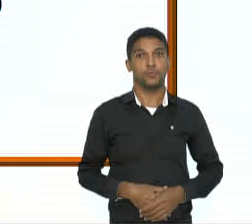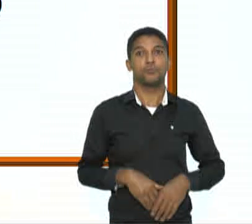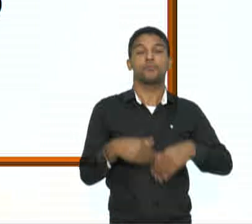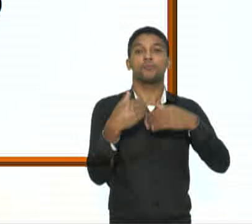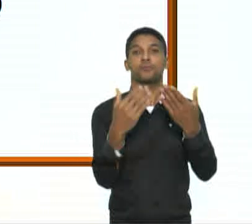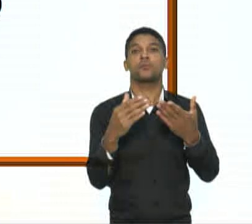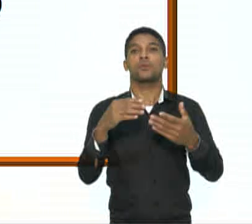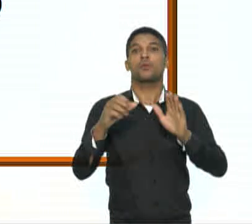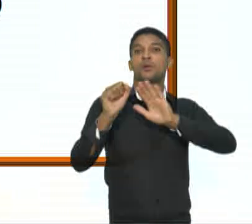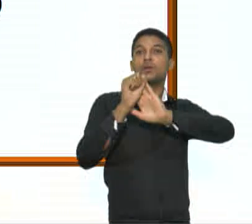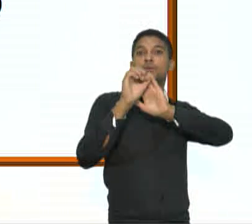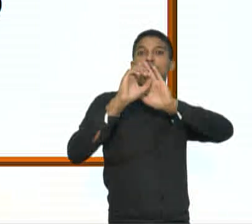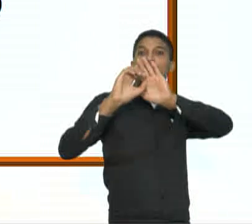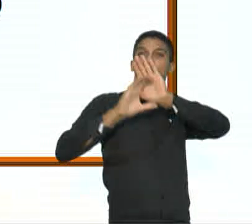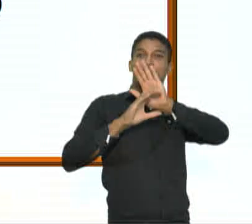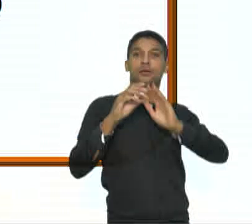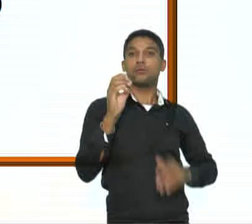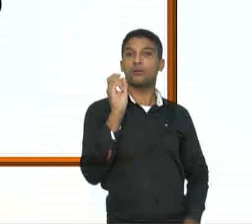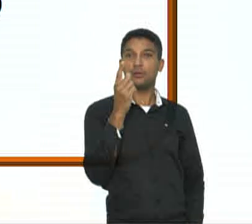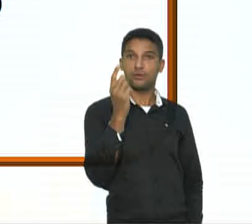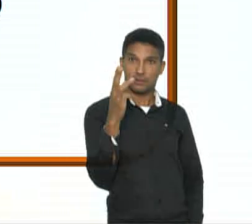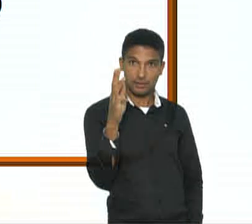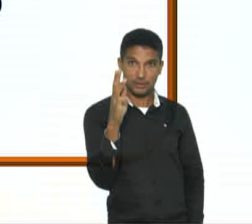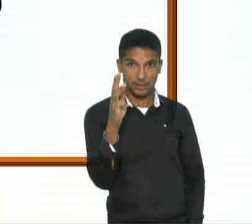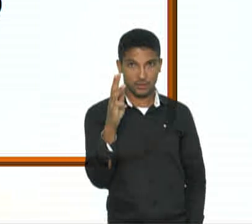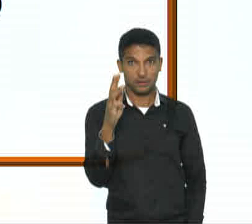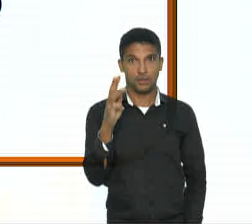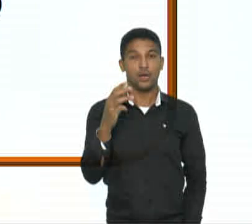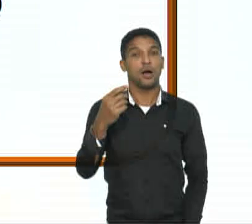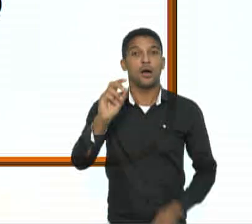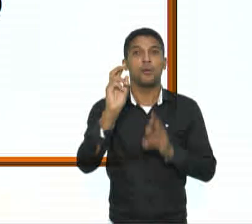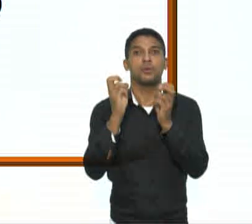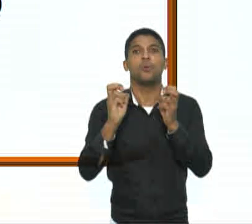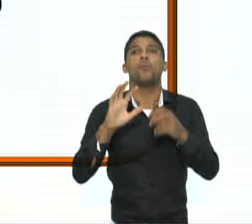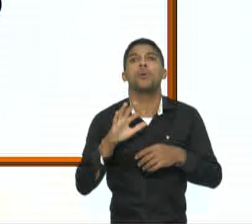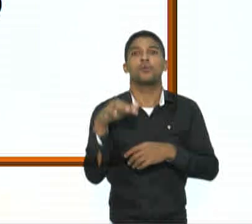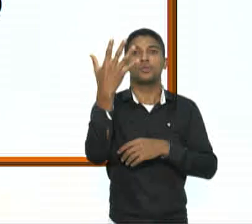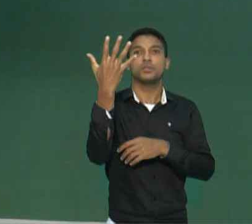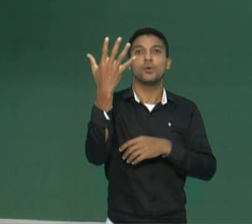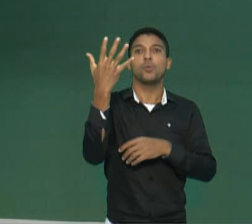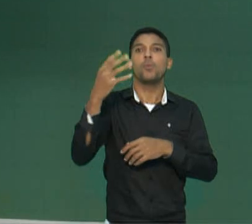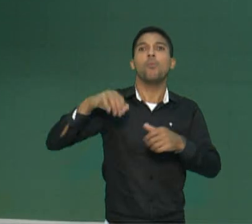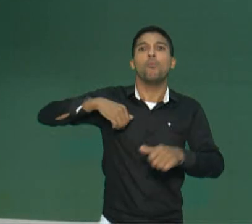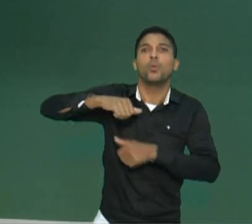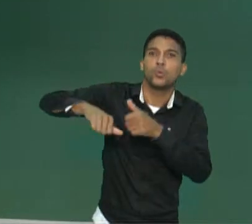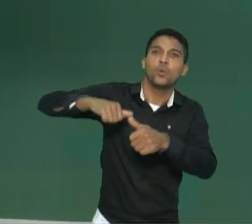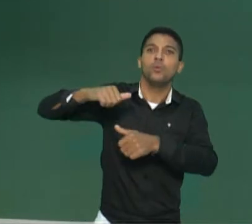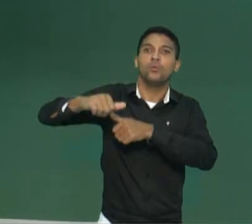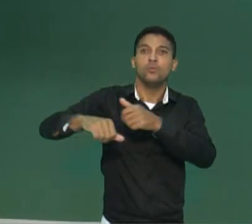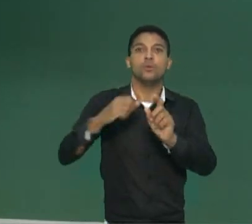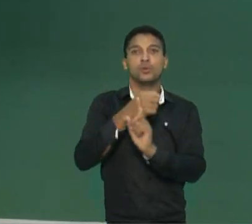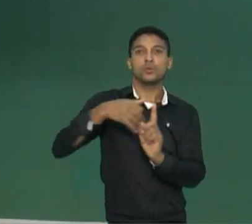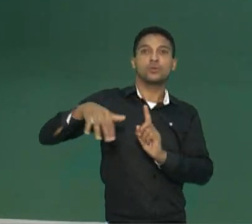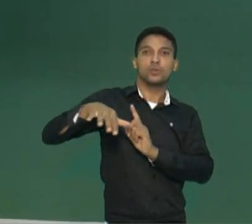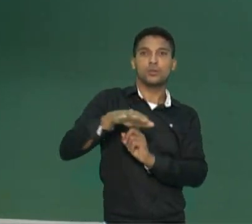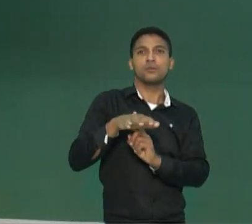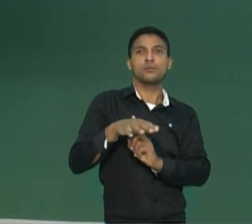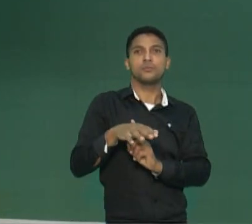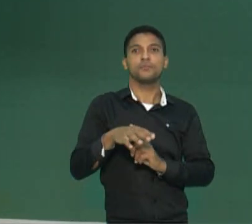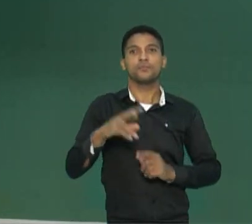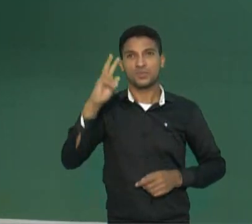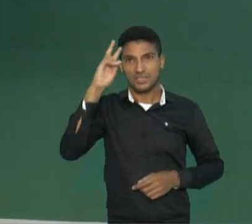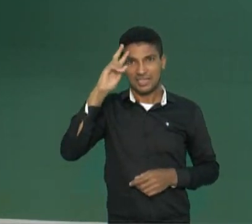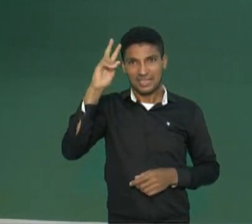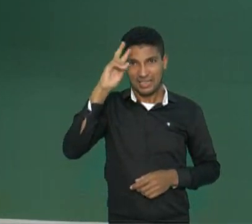que o nosso atual sistema social é um resultado desses acontecimentos. Então, a classe burguesa surgiu dos burgos. Lembra que na